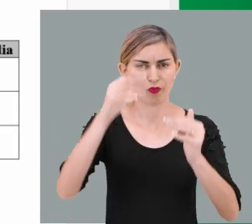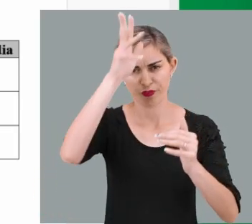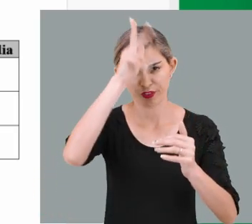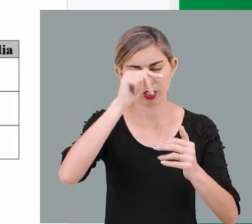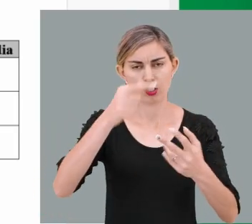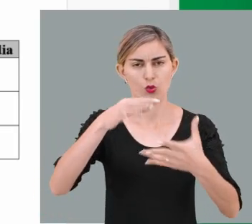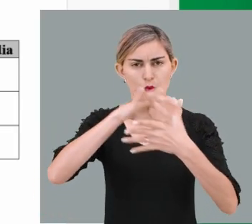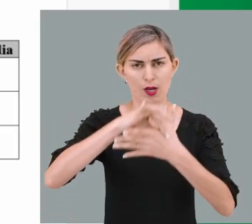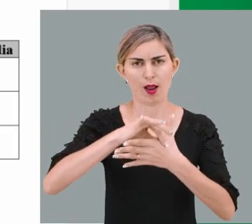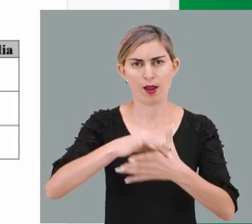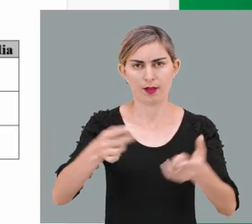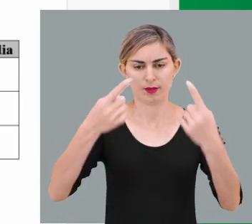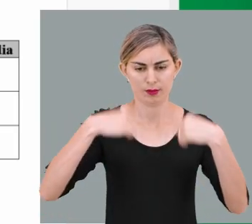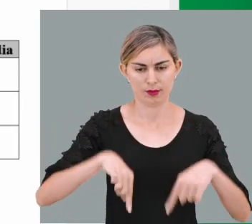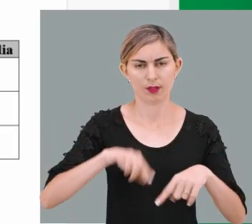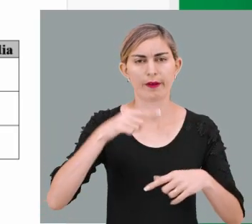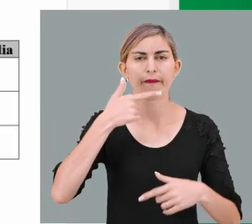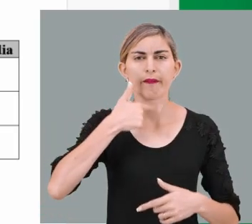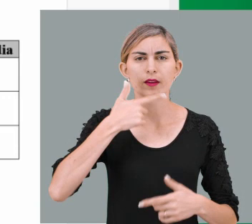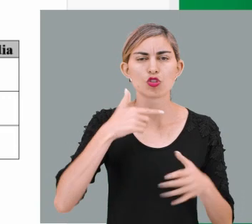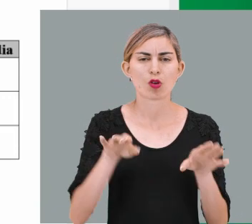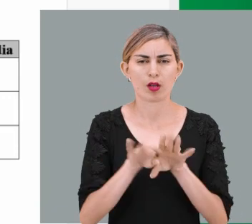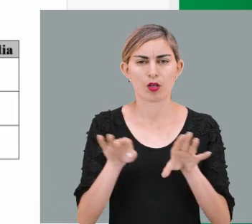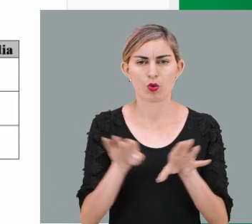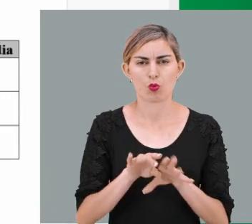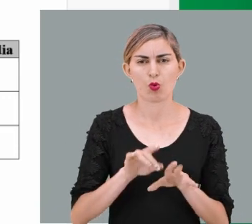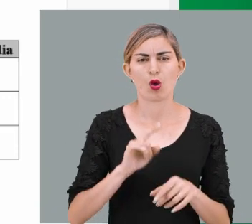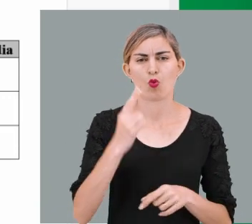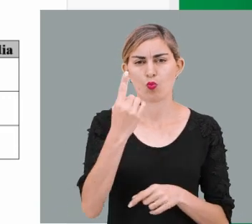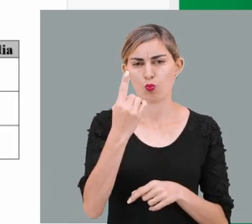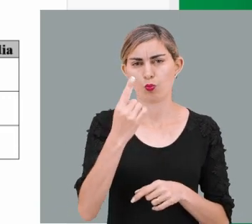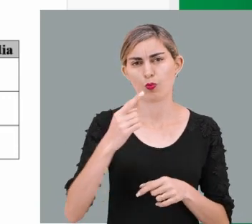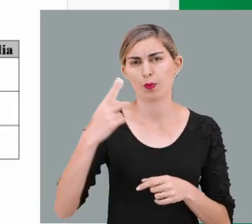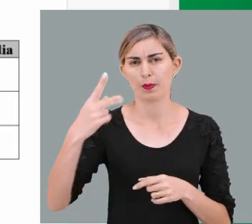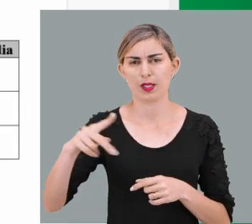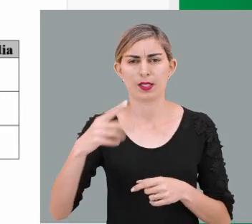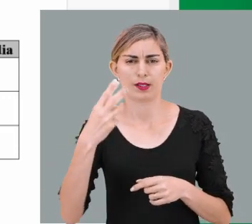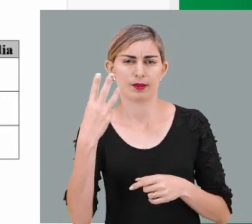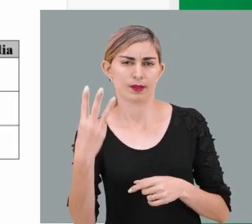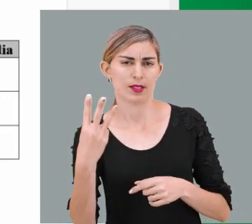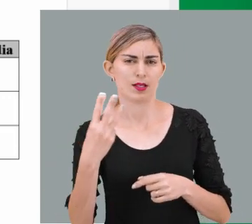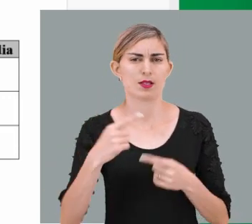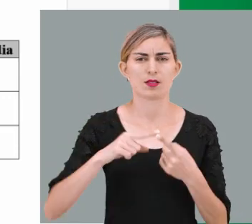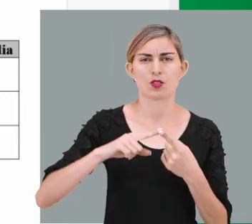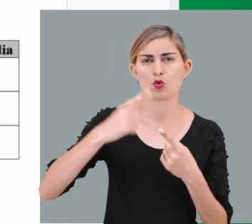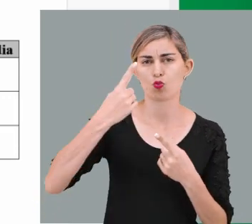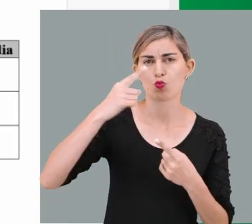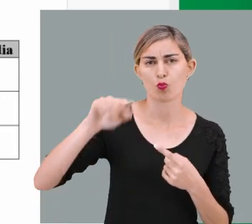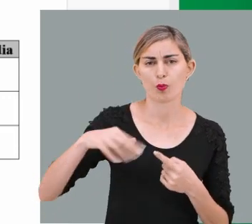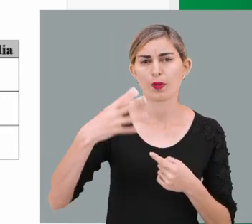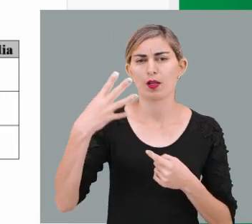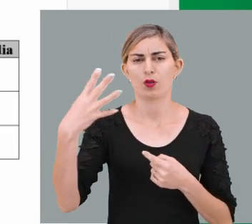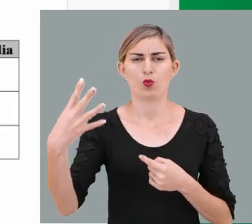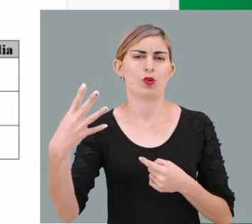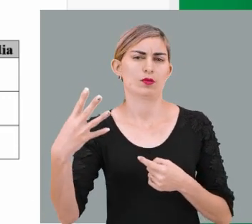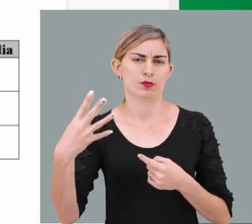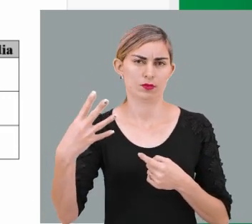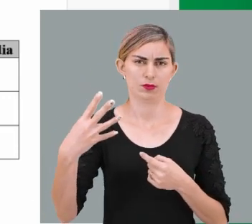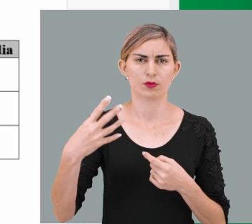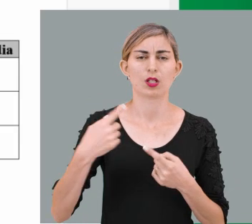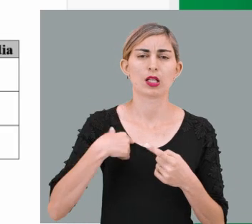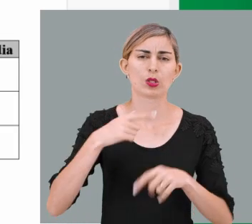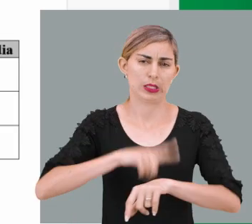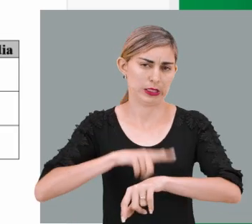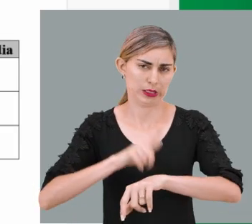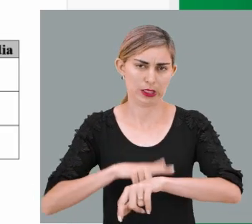ordem frango, carne e queijo é igual a 1 para 3 para 4. Sendo assim, o tempo